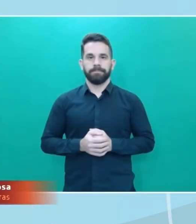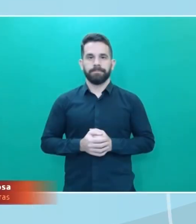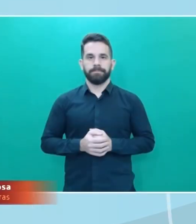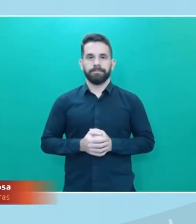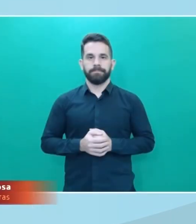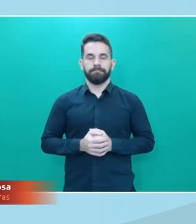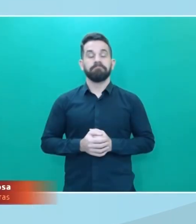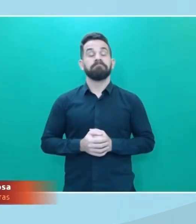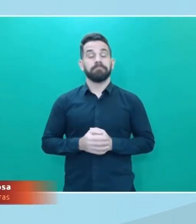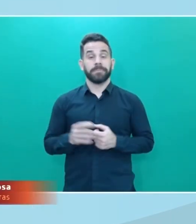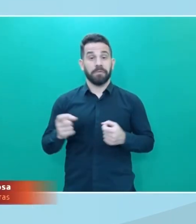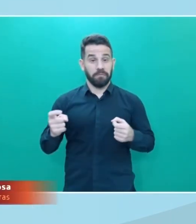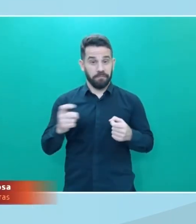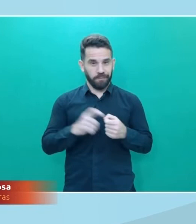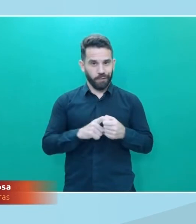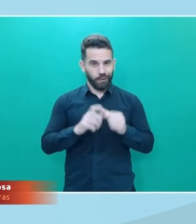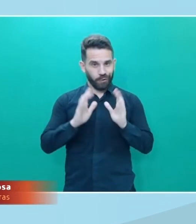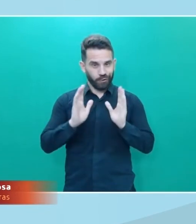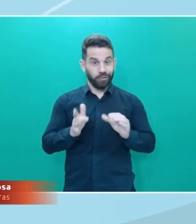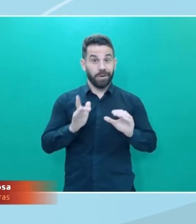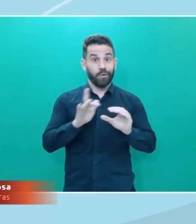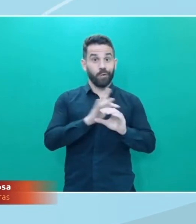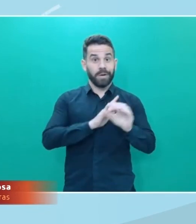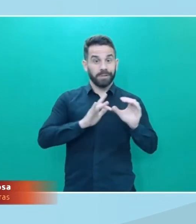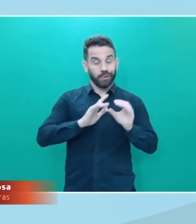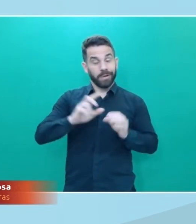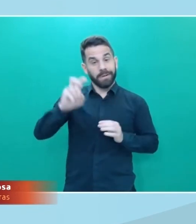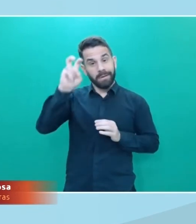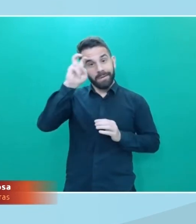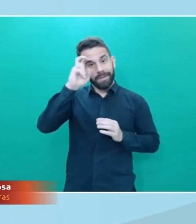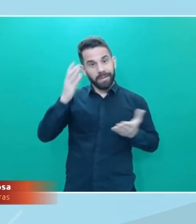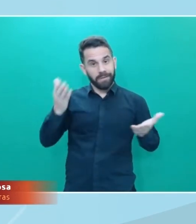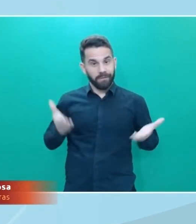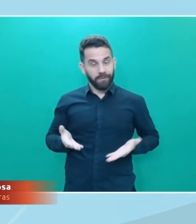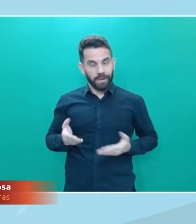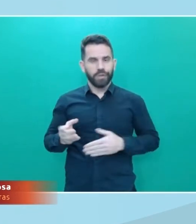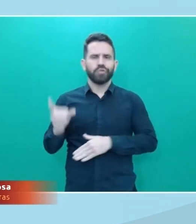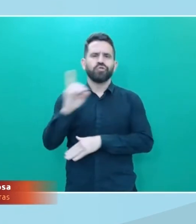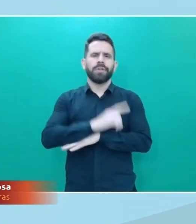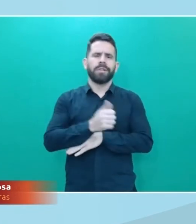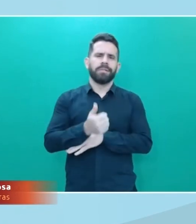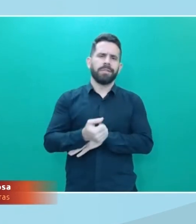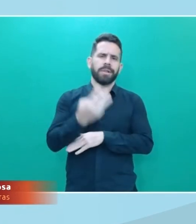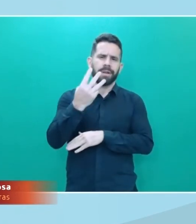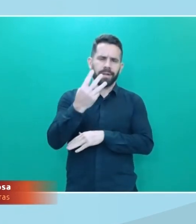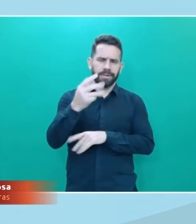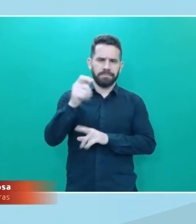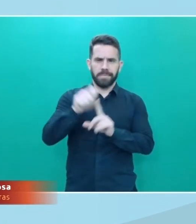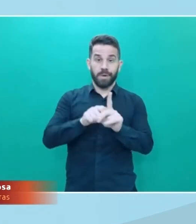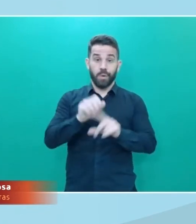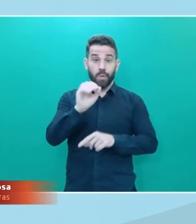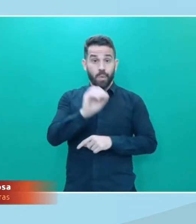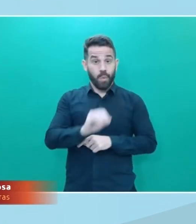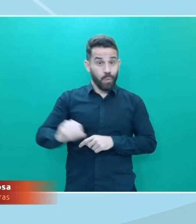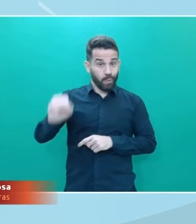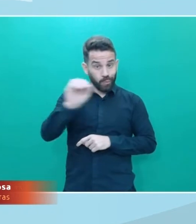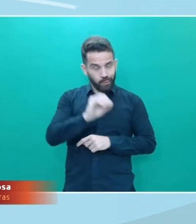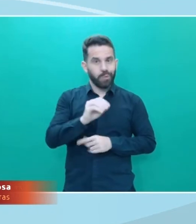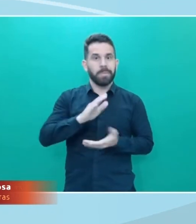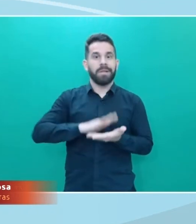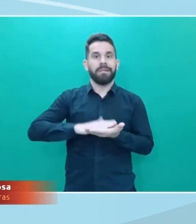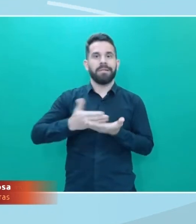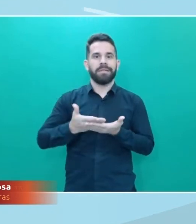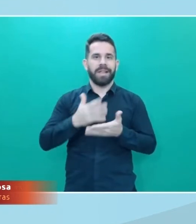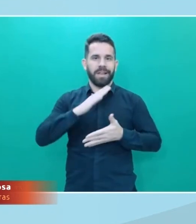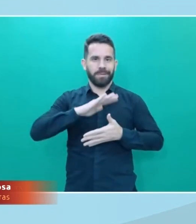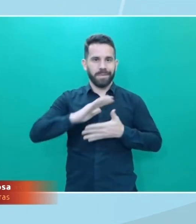Estamos de volta com conexões dessa quinta-feira, dia 13 de outubro. Quem está conosco para fazer a interpretação para Libras